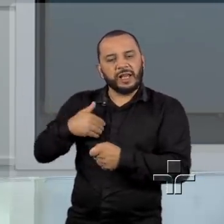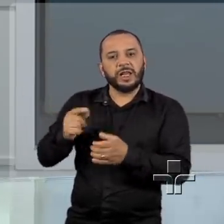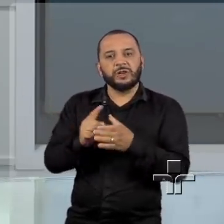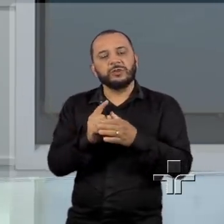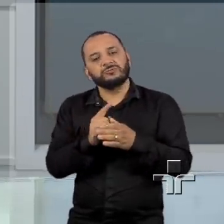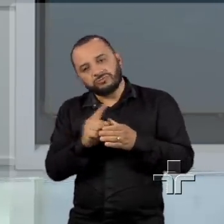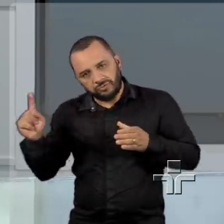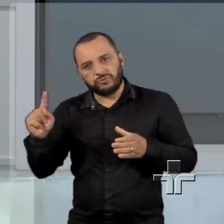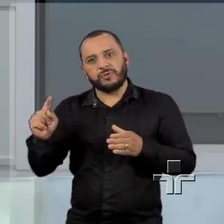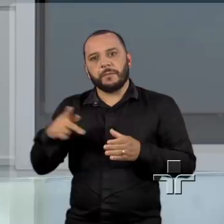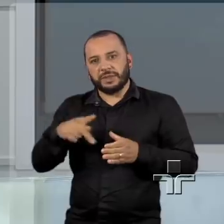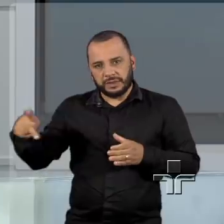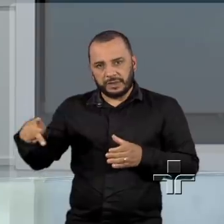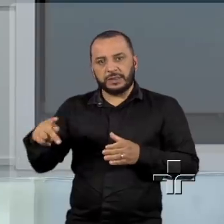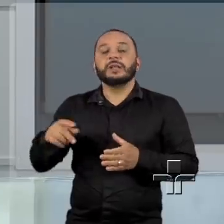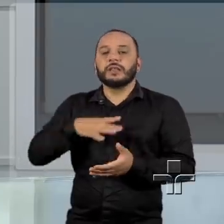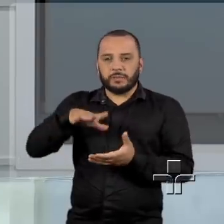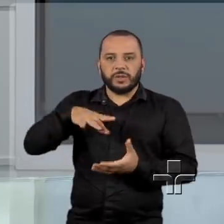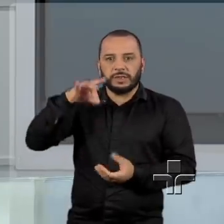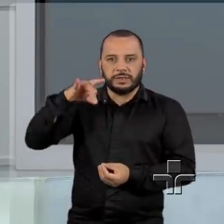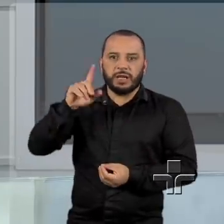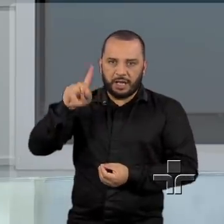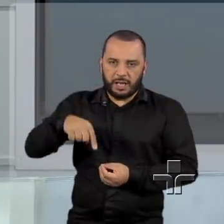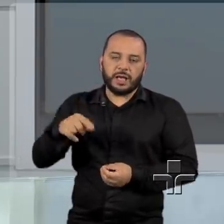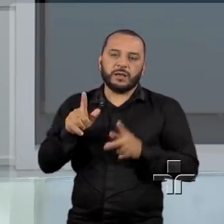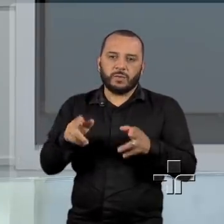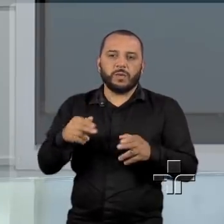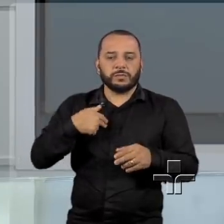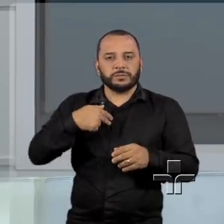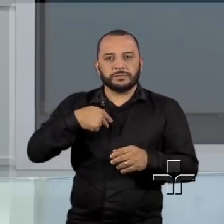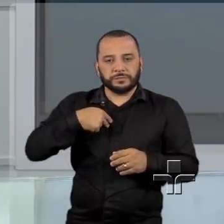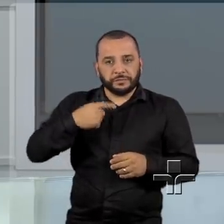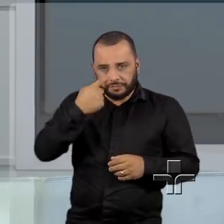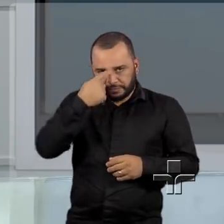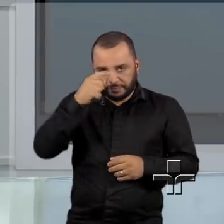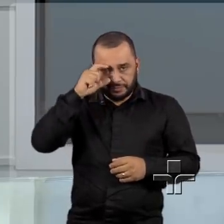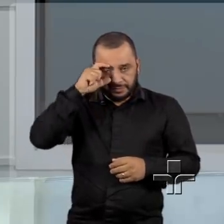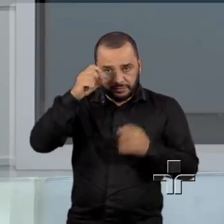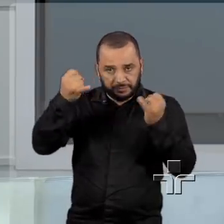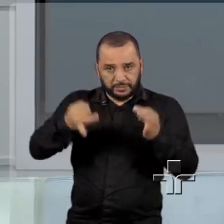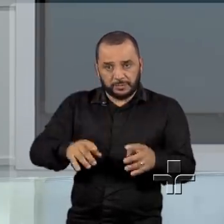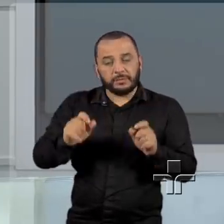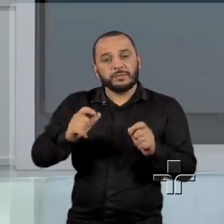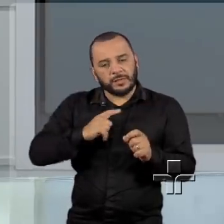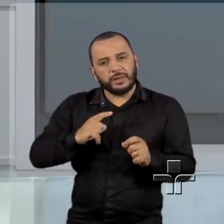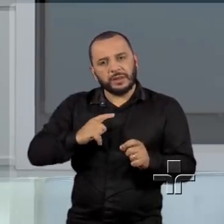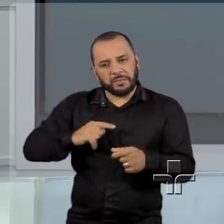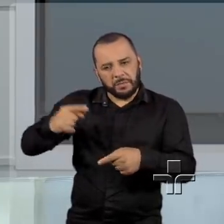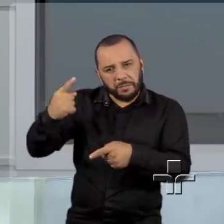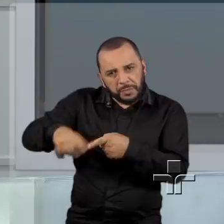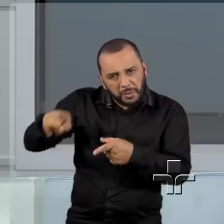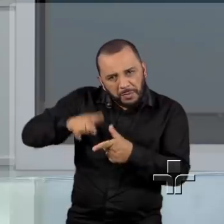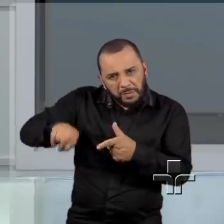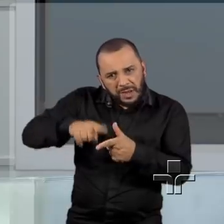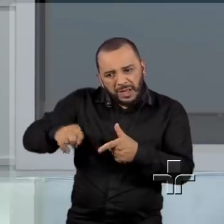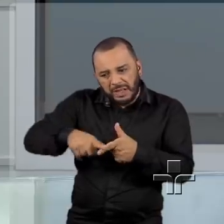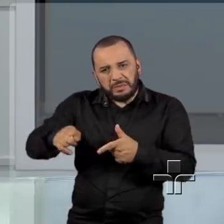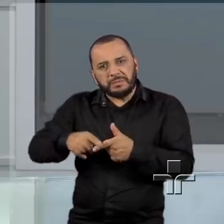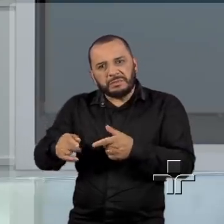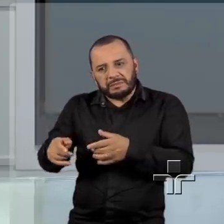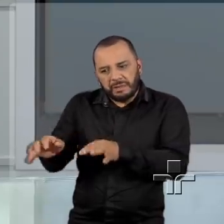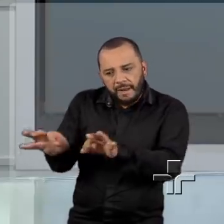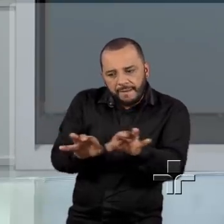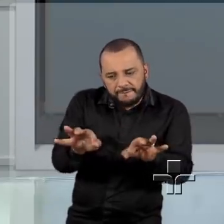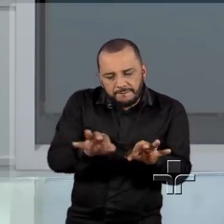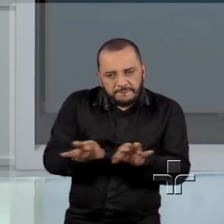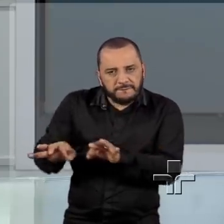Então, democracia se pratica assim. Ela é, como lembrou o Pondé, a administração de atritos dentro da forma da lei e dentro da